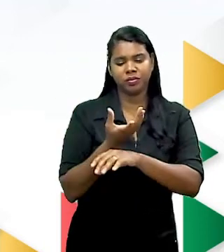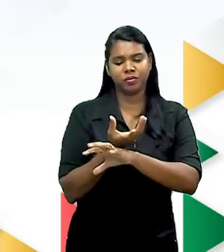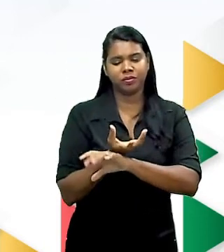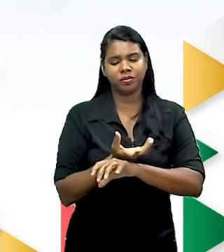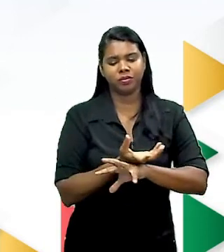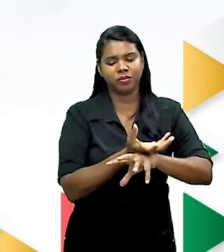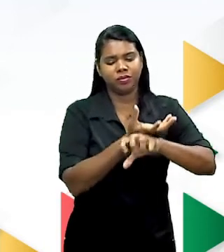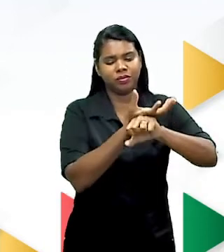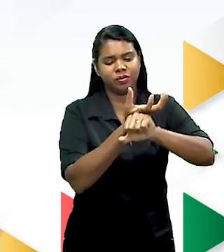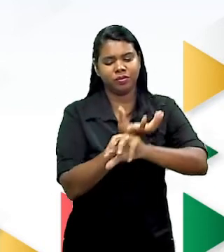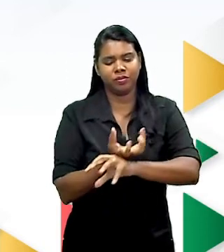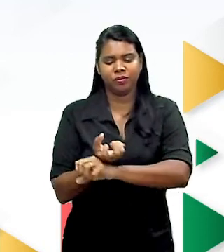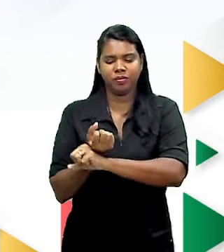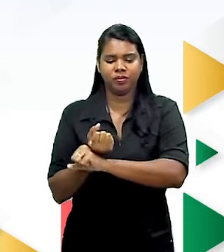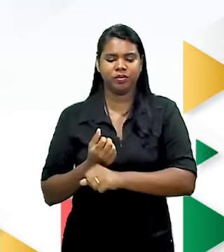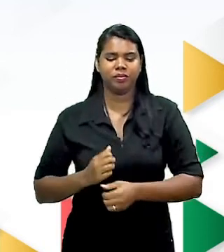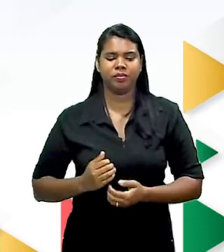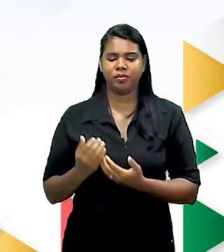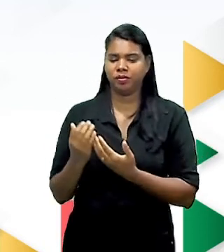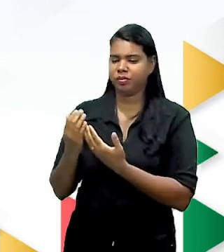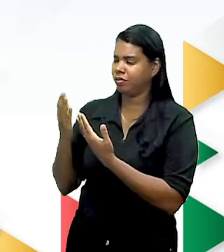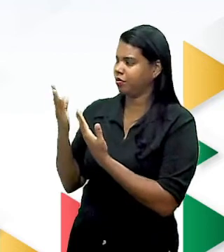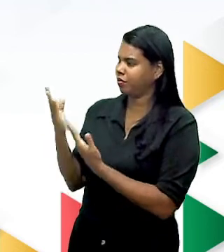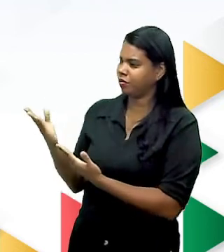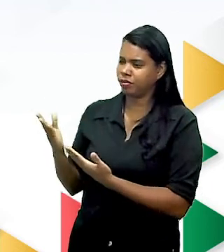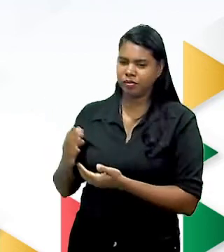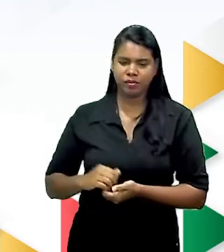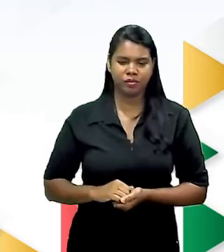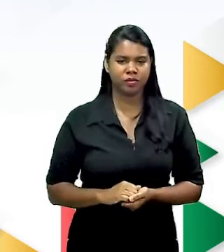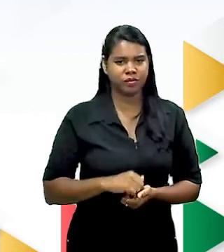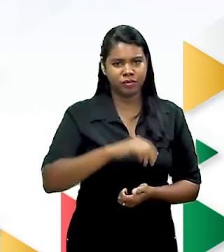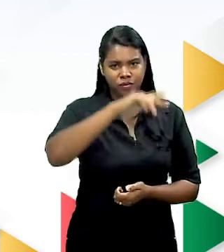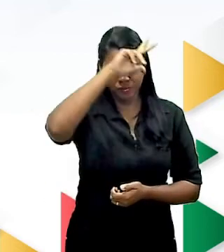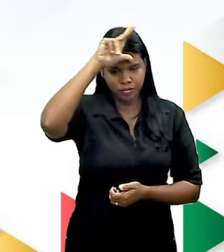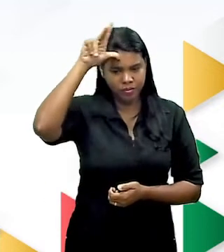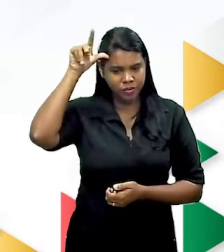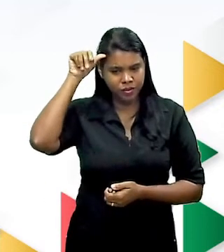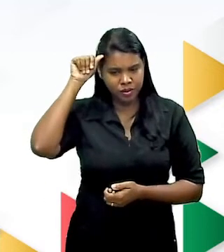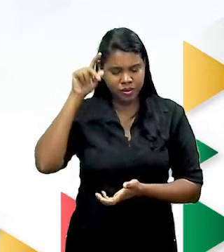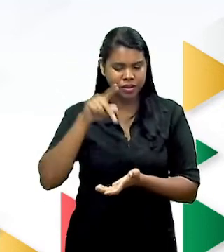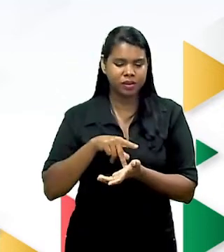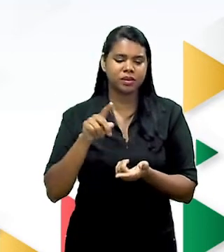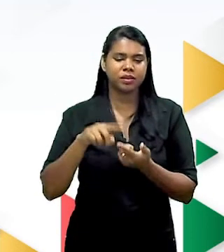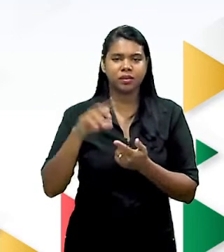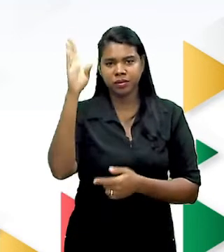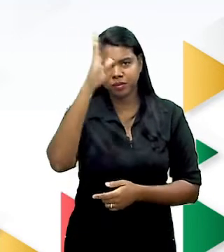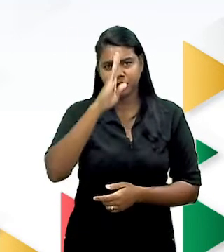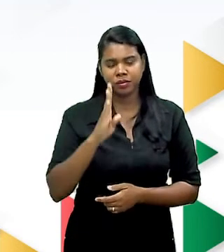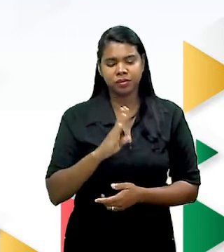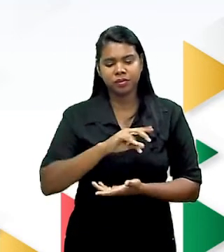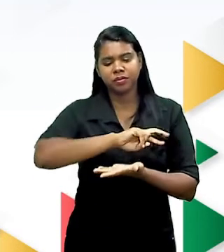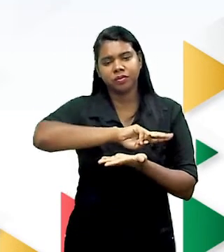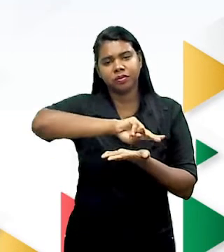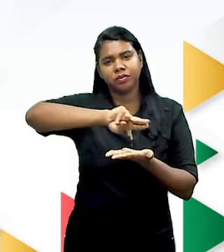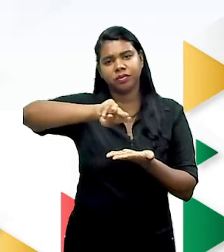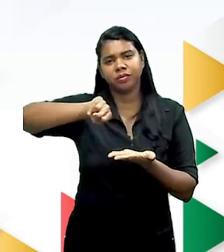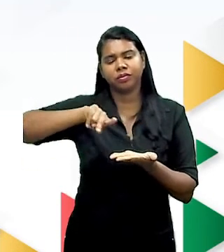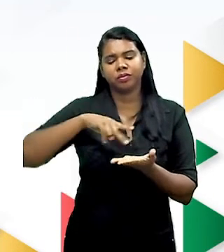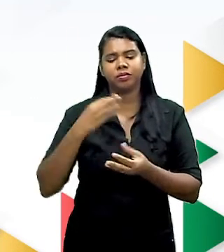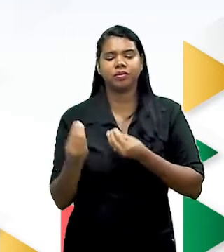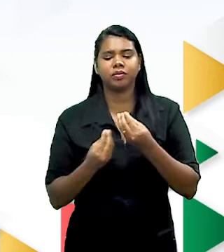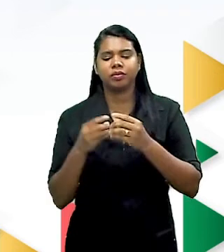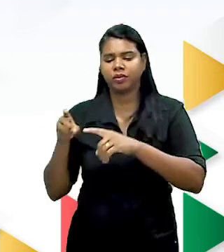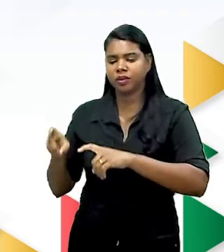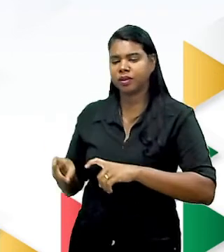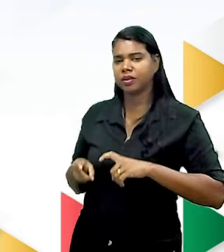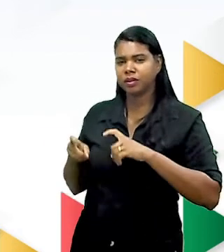pode acompanhar. Temos aqui o bioma Pantanal, temos o bioma, diversos biomas, como o Cerrado,